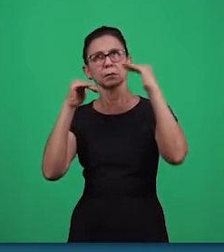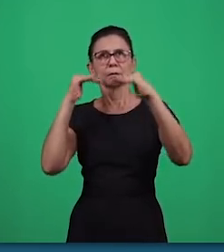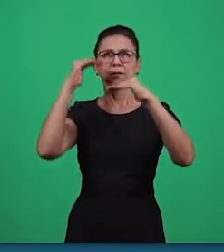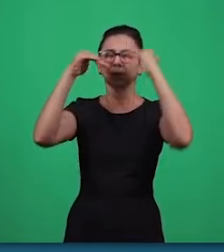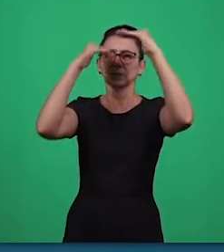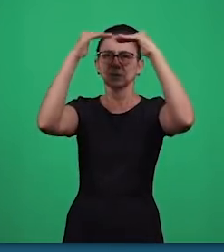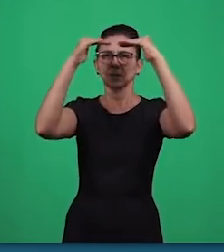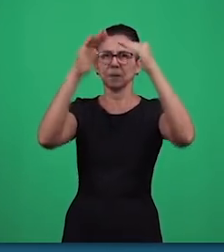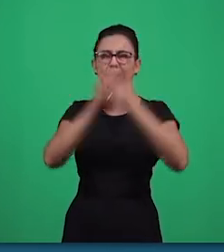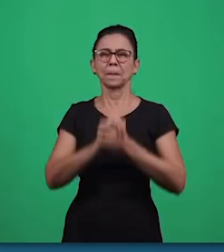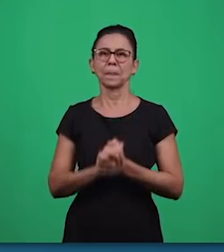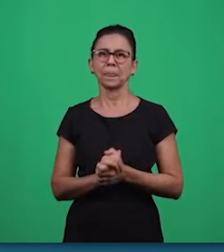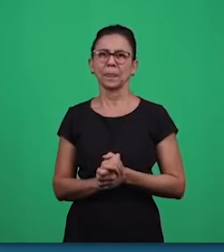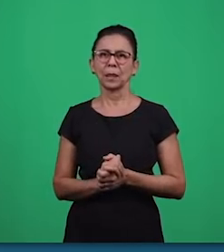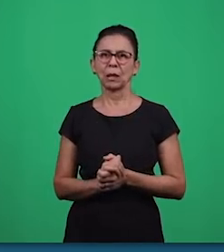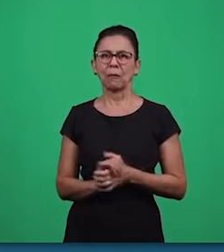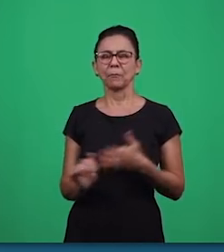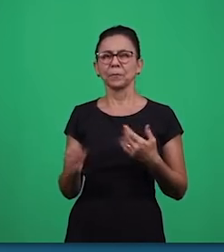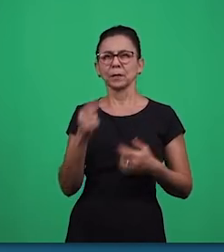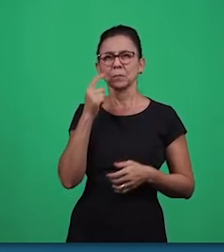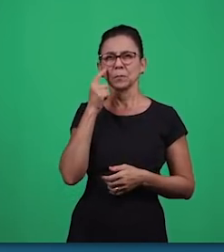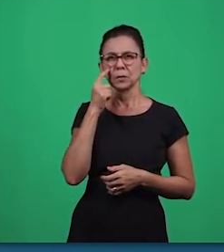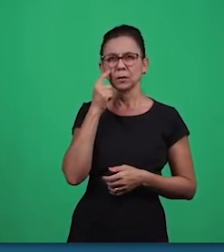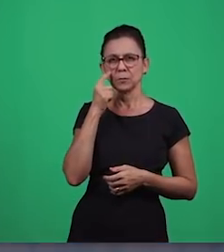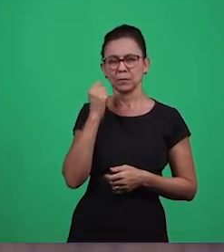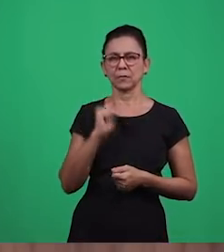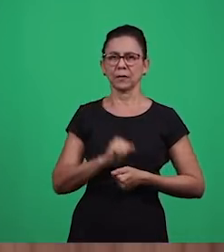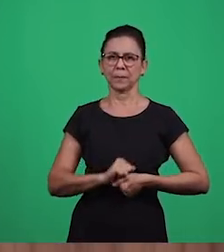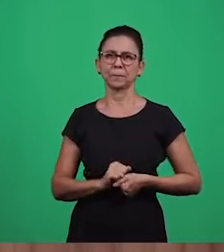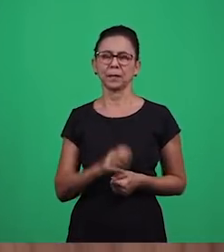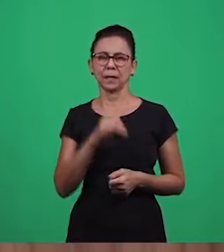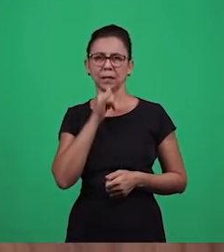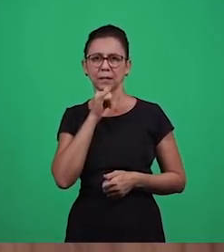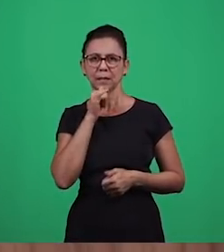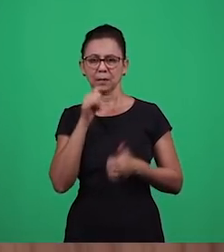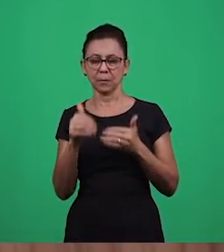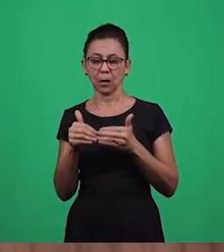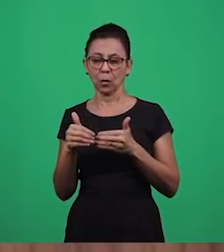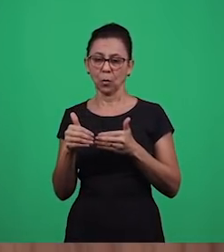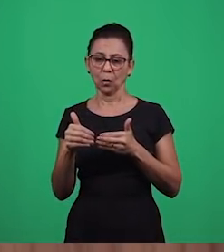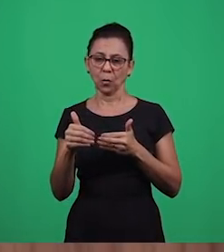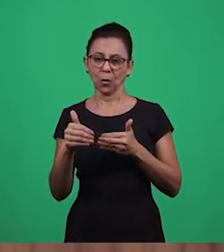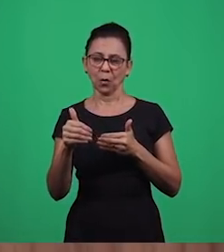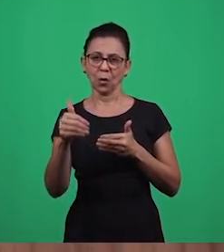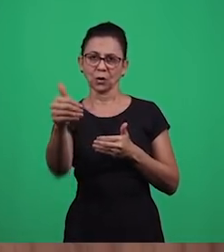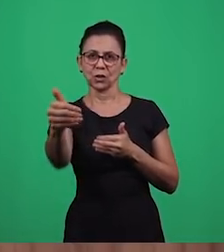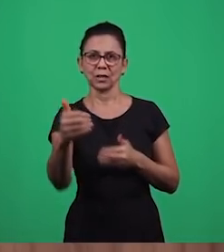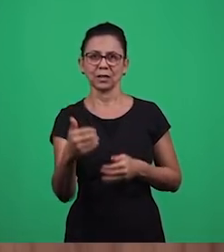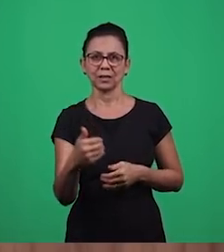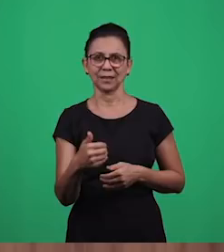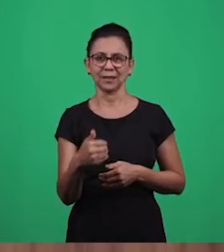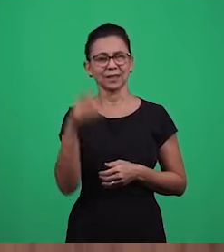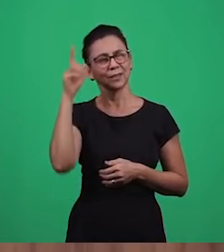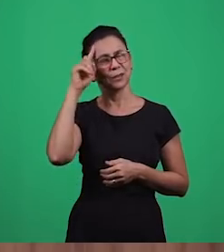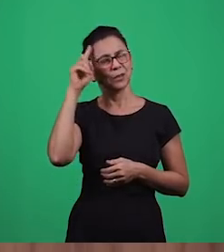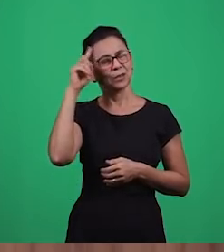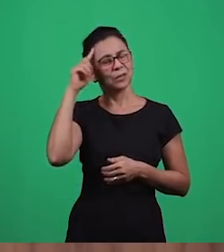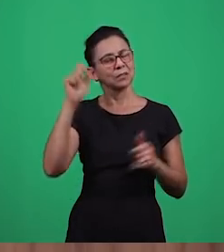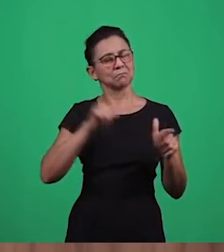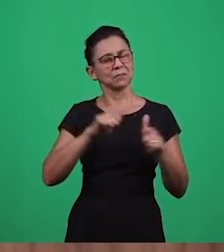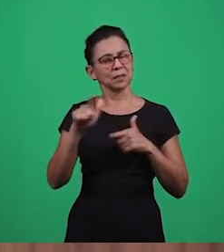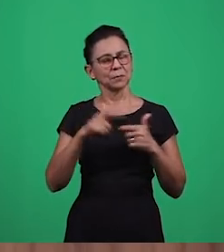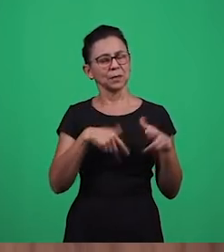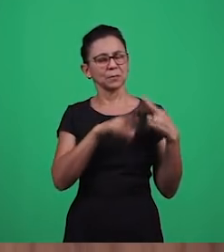desenvolvidas juntas umas com as outras. Podemos ver que a rotina aumenta a segurança e diminui